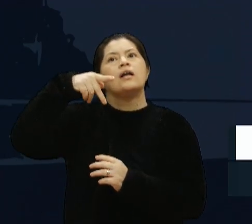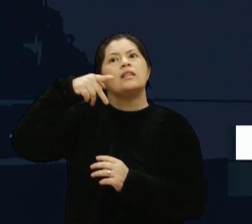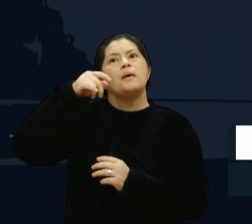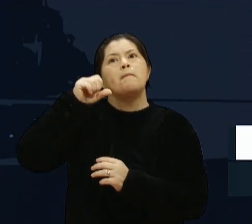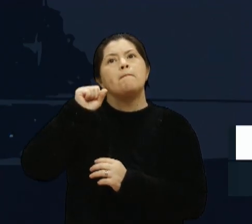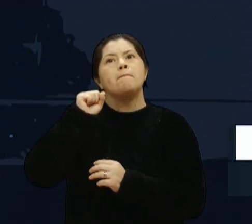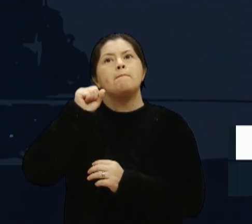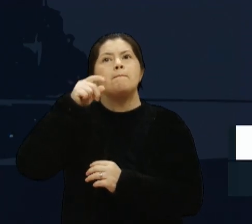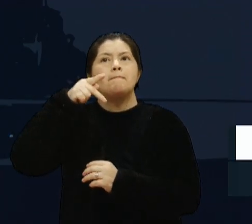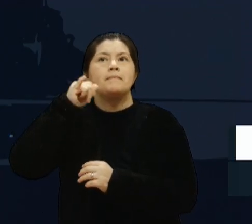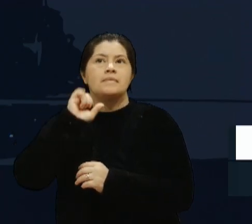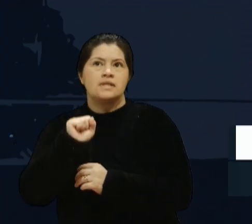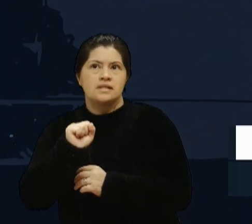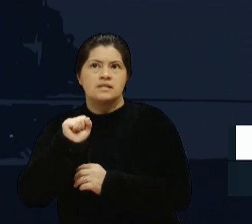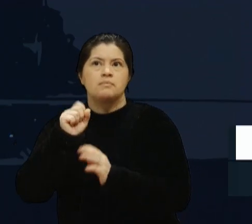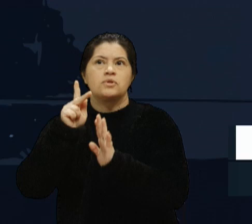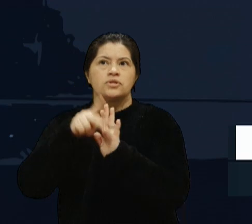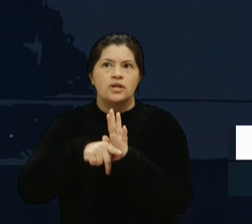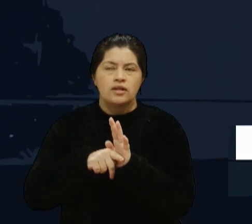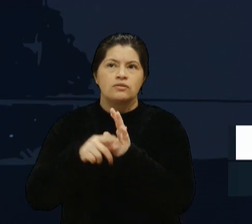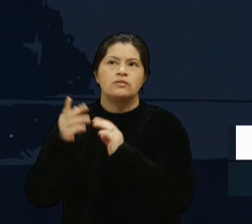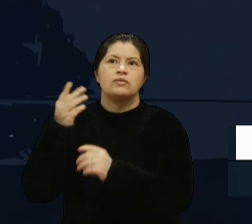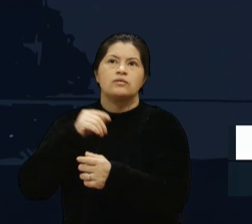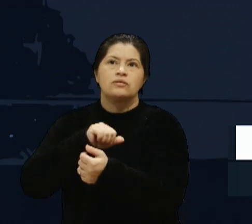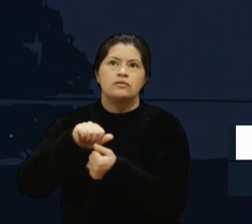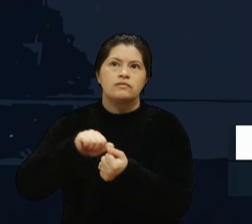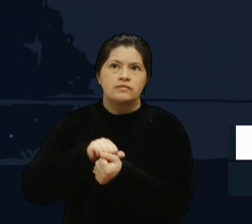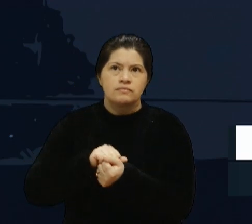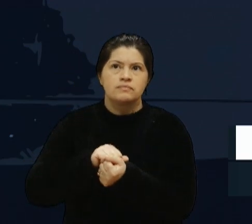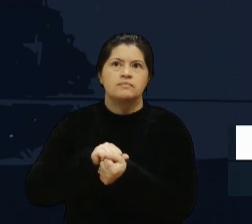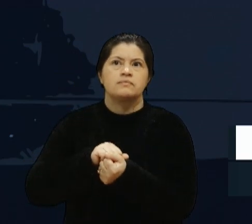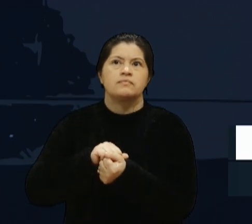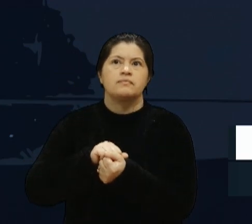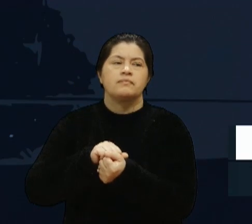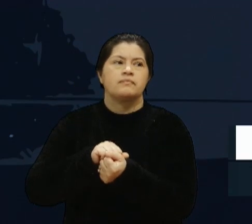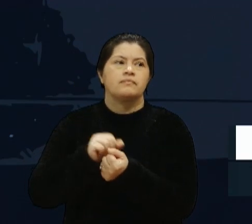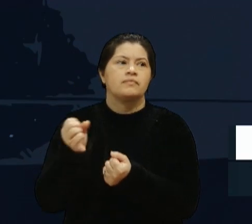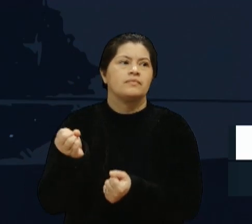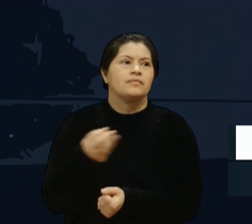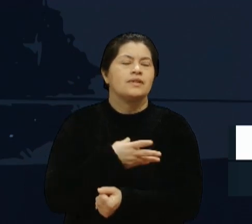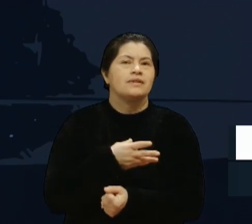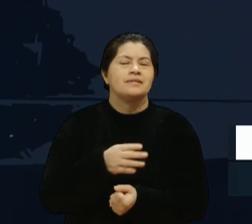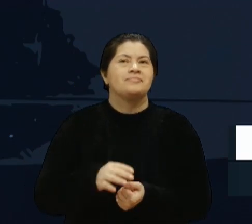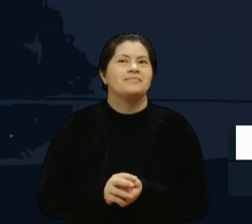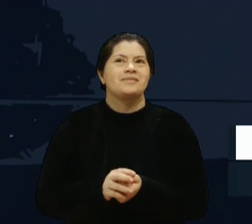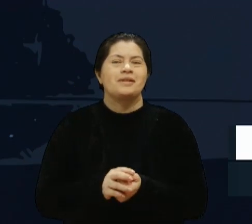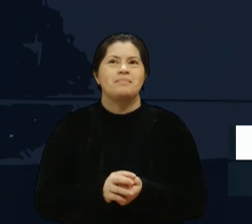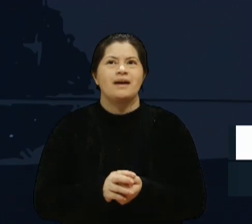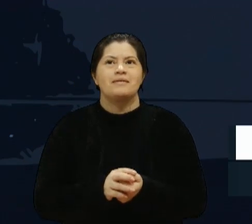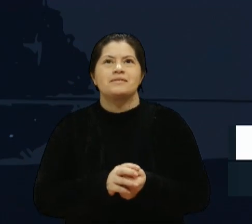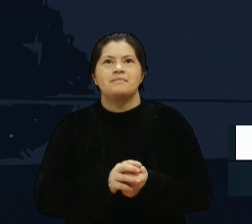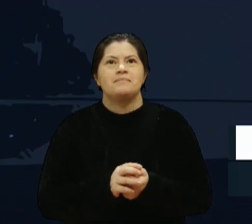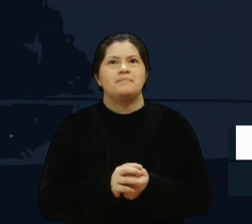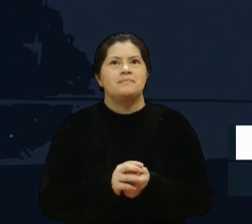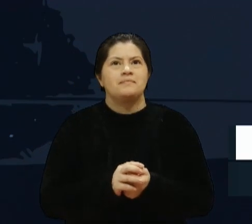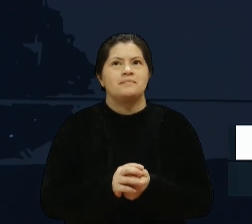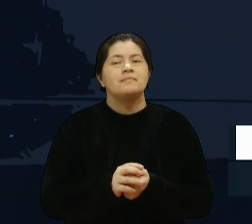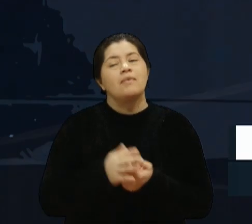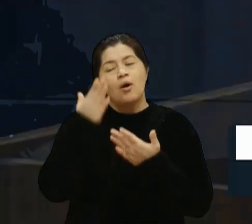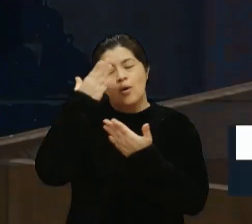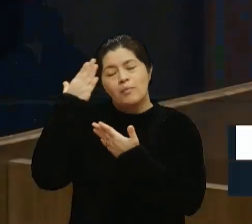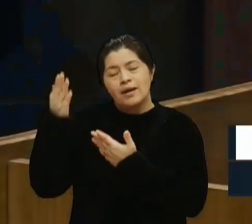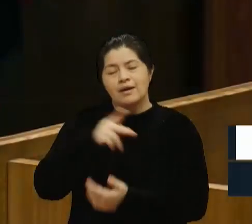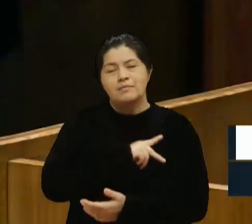nossa Diretoria de Projetos de Inovação, e o NAIF, Núcleo de Acolhimento Institucional e Familiar. Esses somos nós. Muito